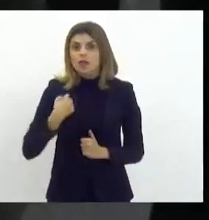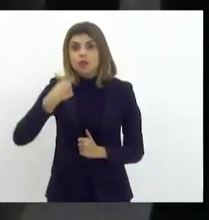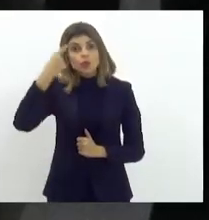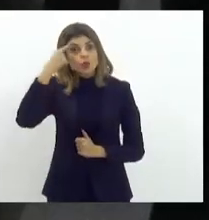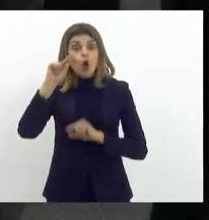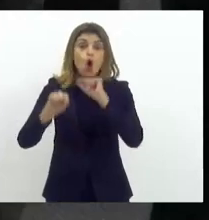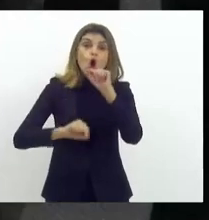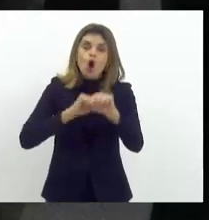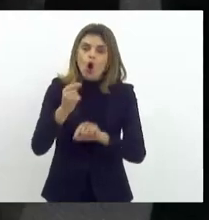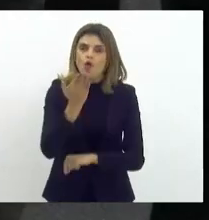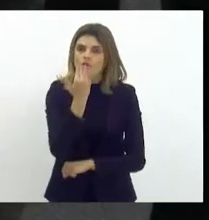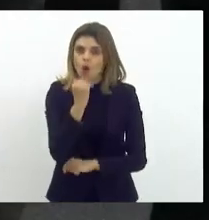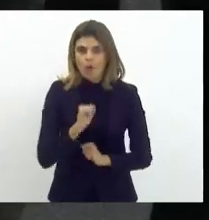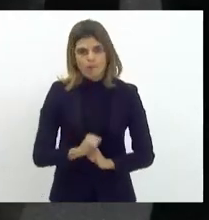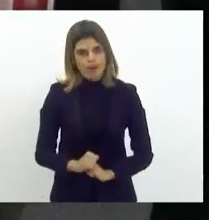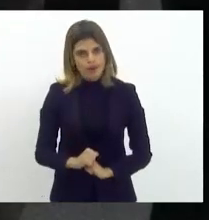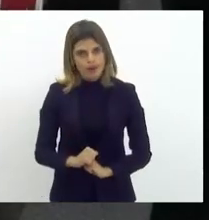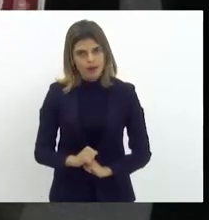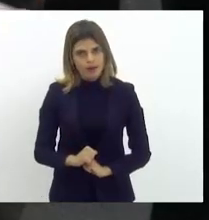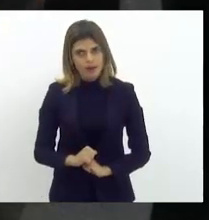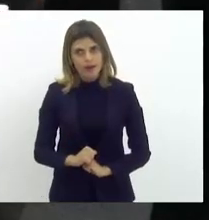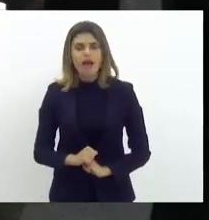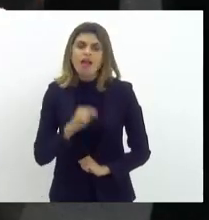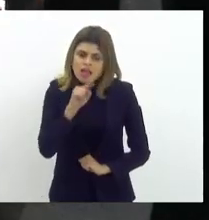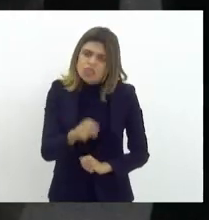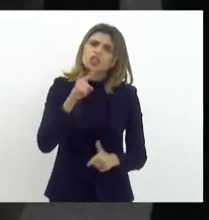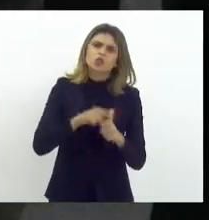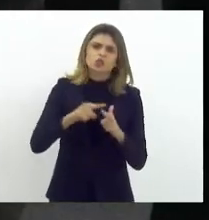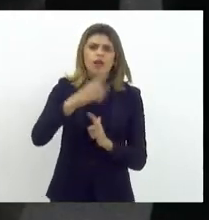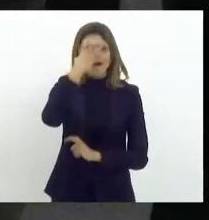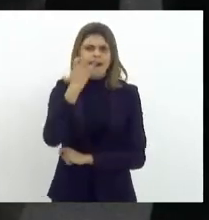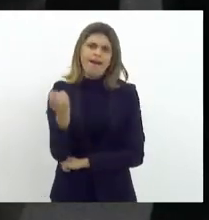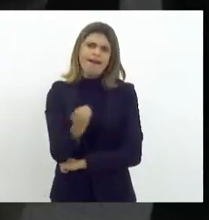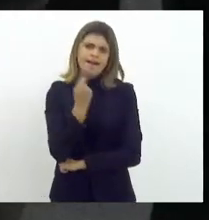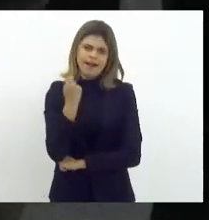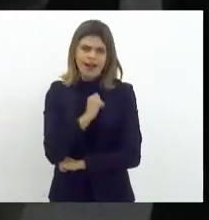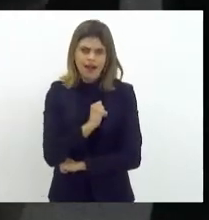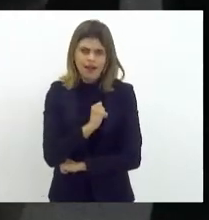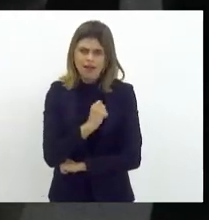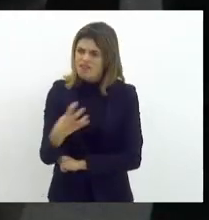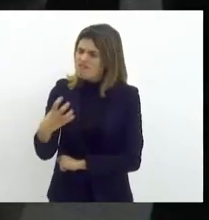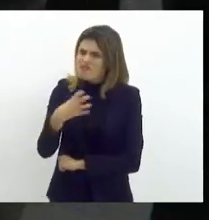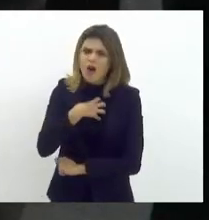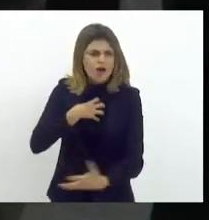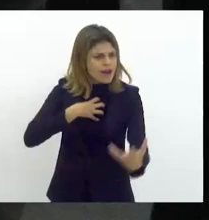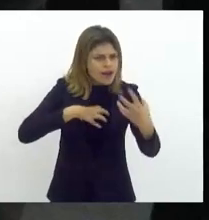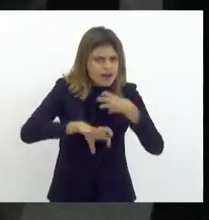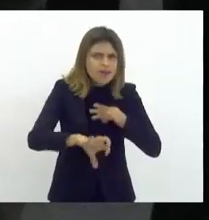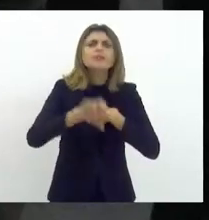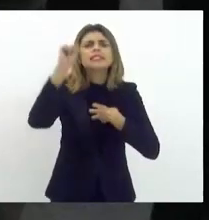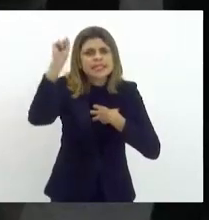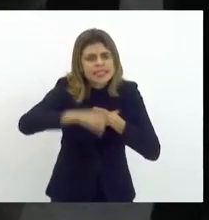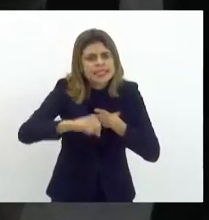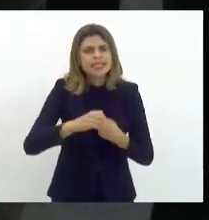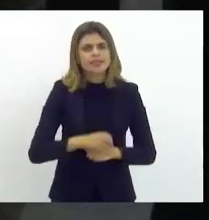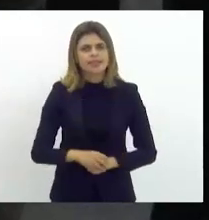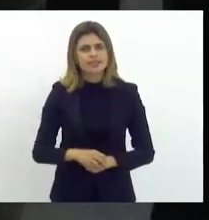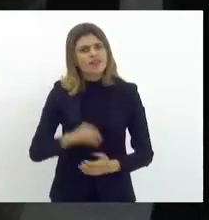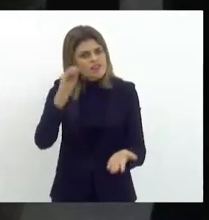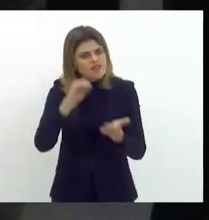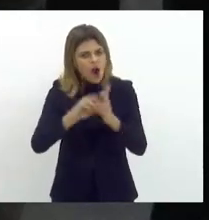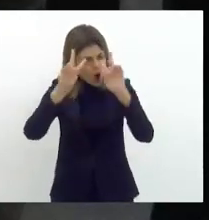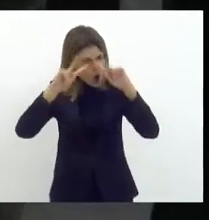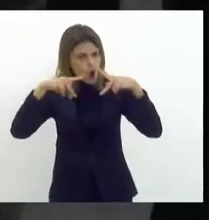como é que vai comer então é disso que se trata então quando a gente fala que é insensível é insensível quando a gente fala que é